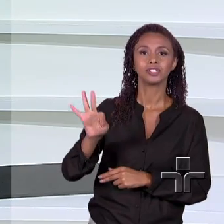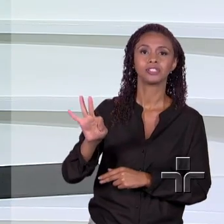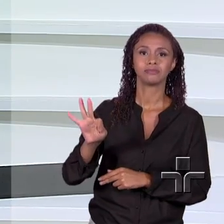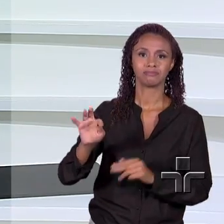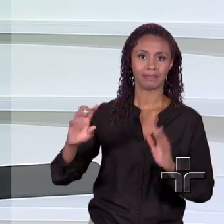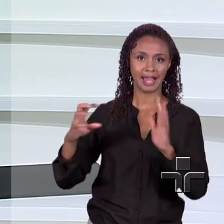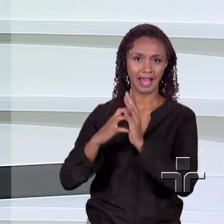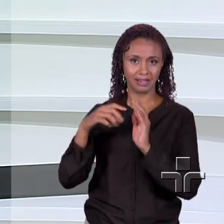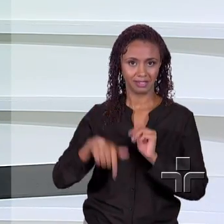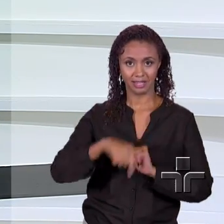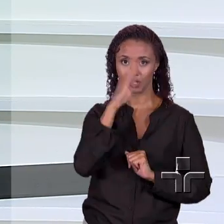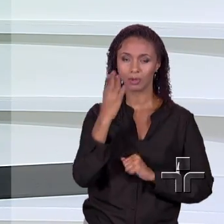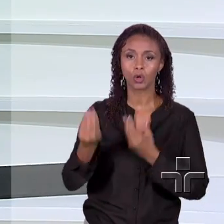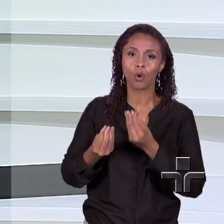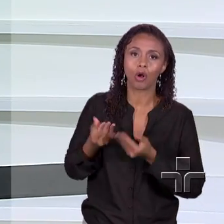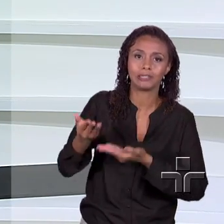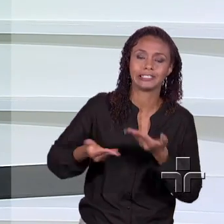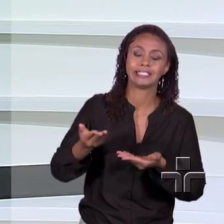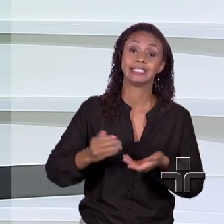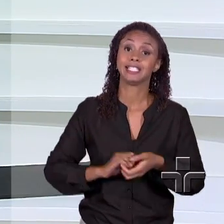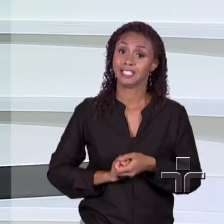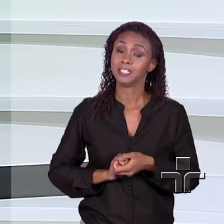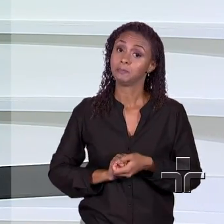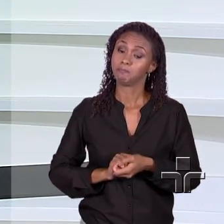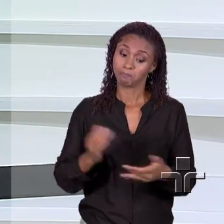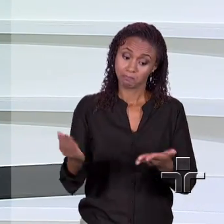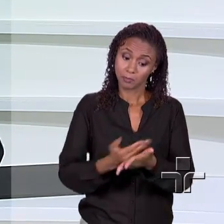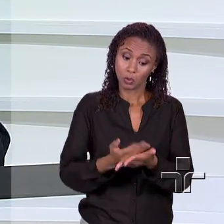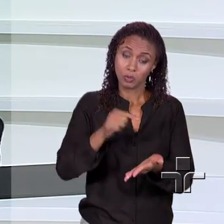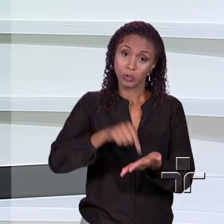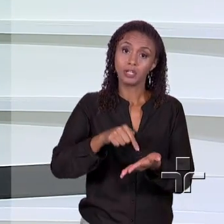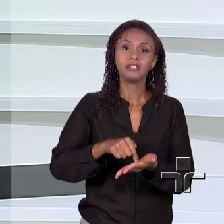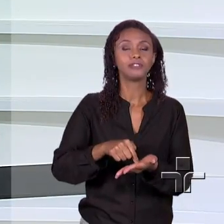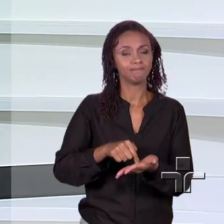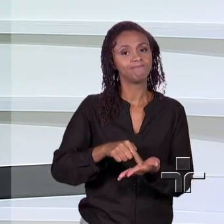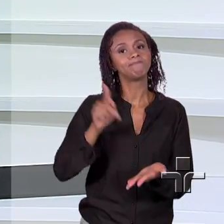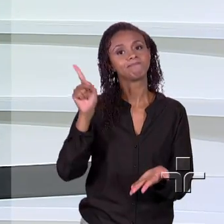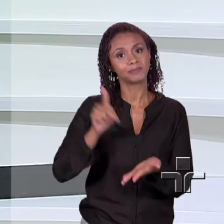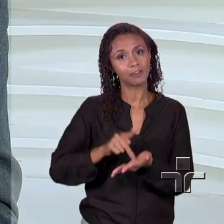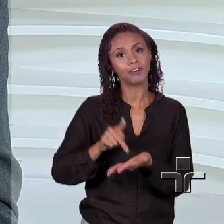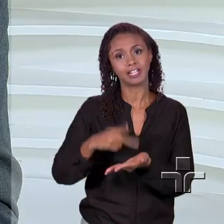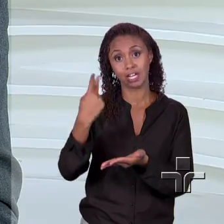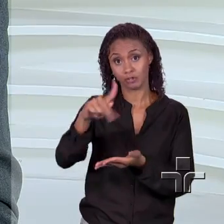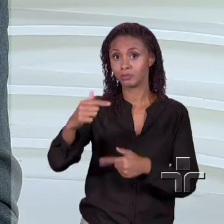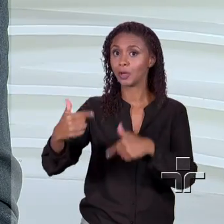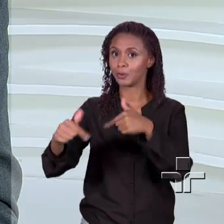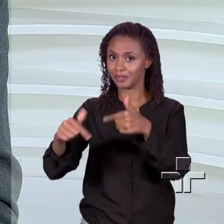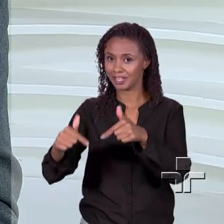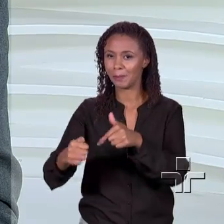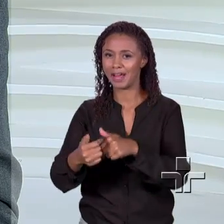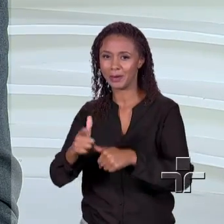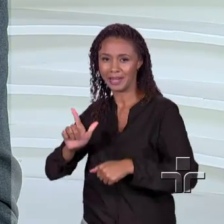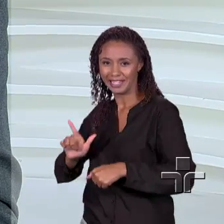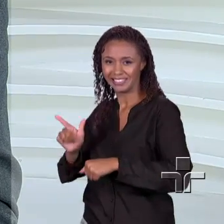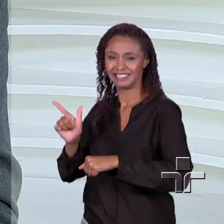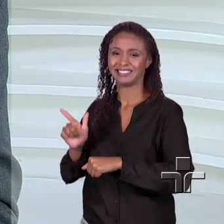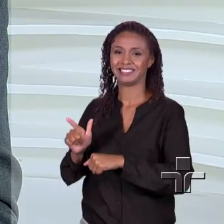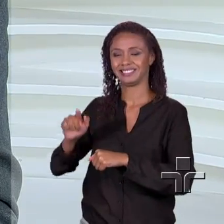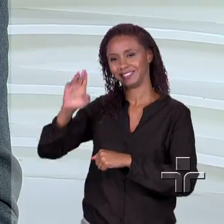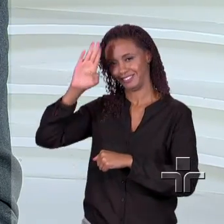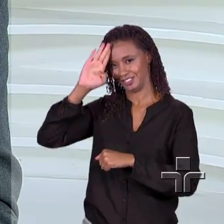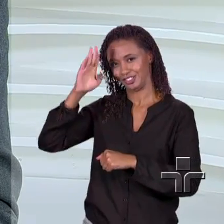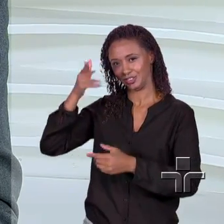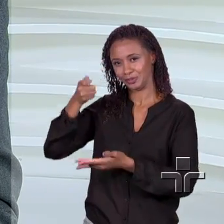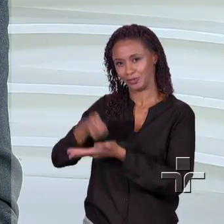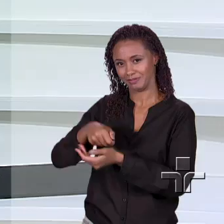AIDS no Brasil. E eu acho que o livro ele complementa muito o seu trabalho anterior sobre a ditadura brasileira, o Apesar de